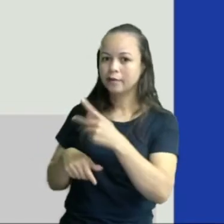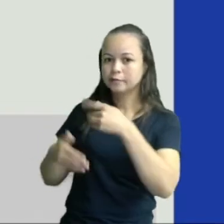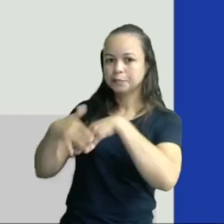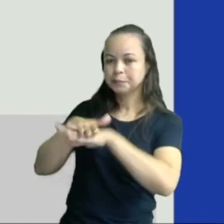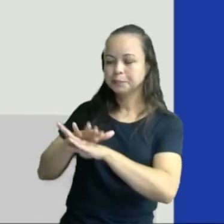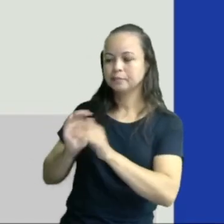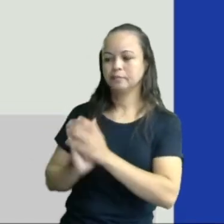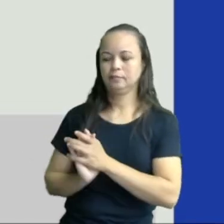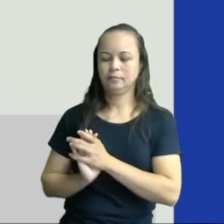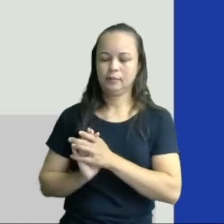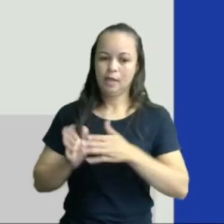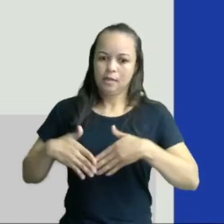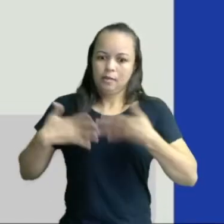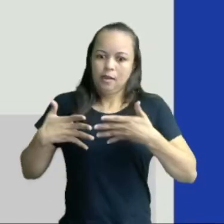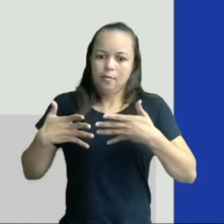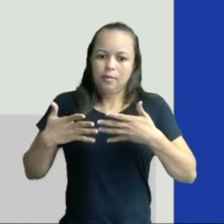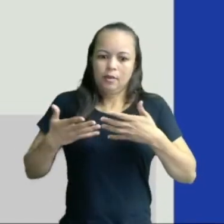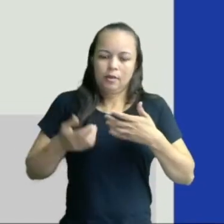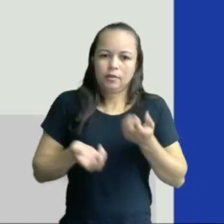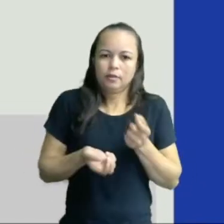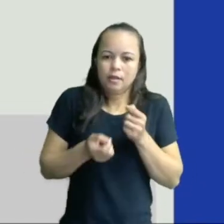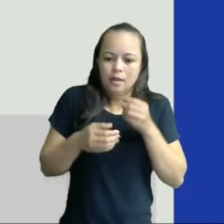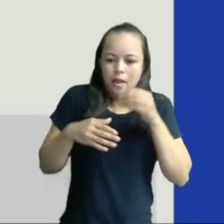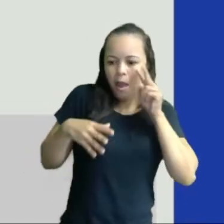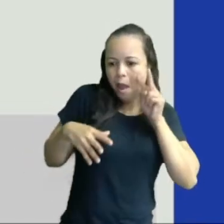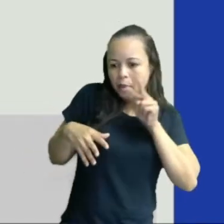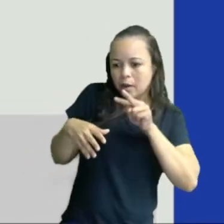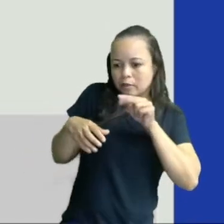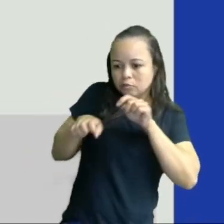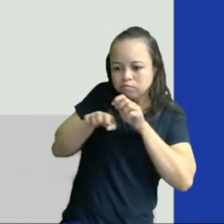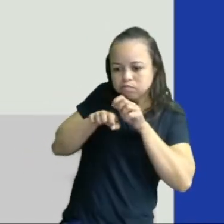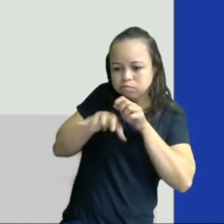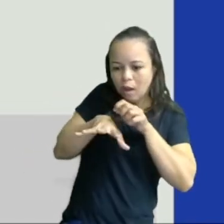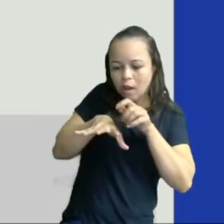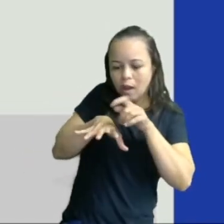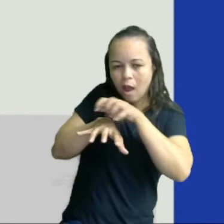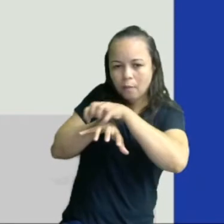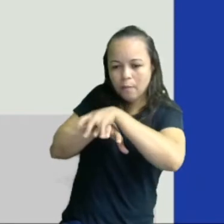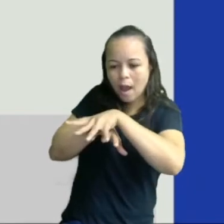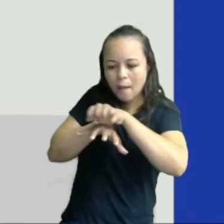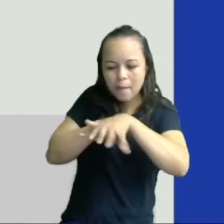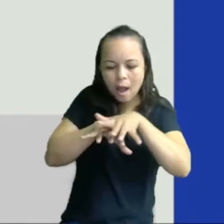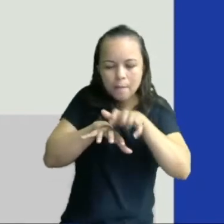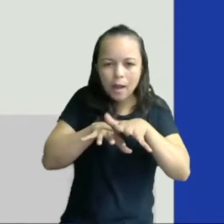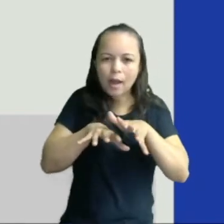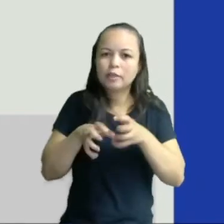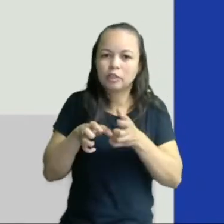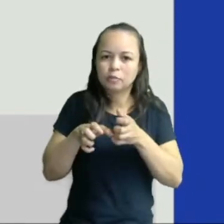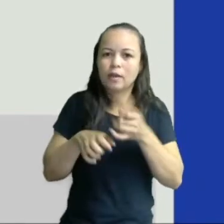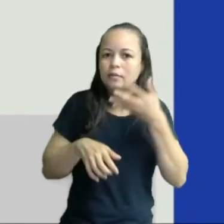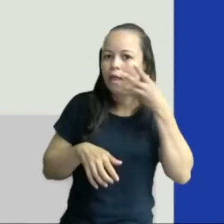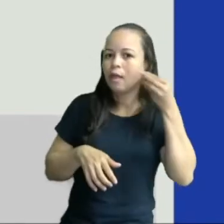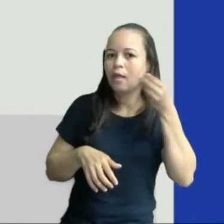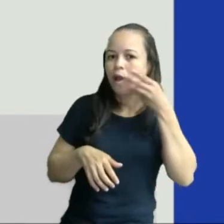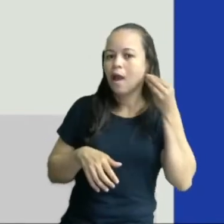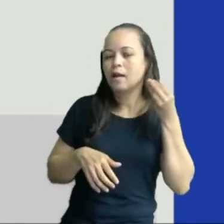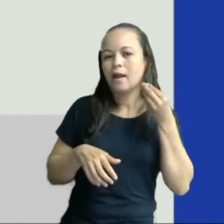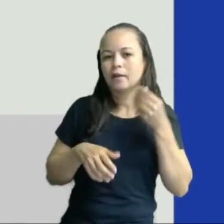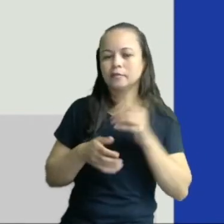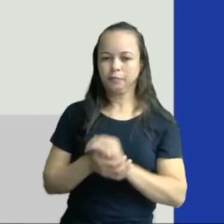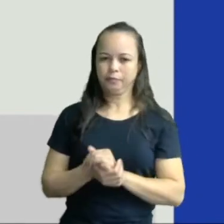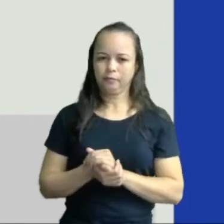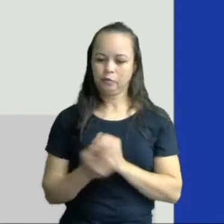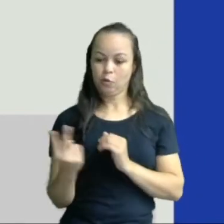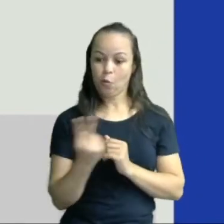repente apareceram pela porta da toca as unhas afiadas das patas de um gato. Os